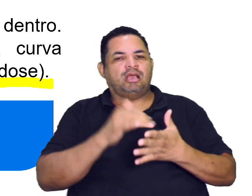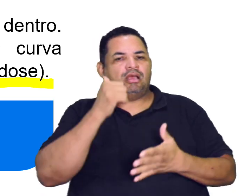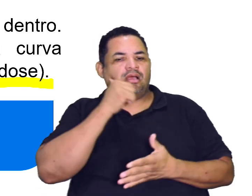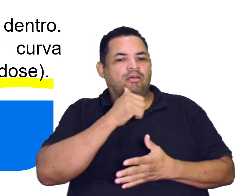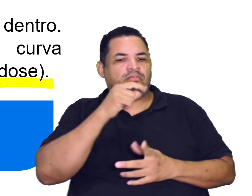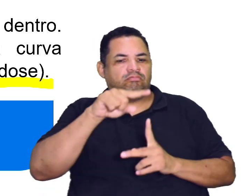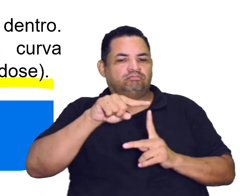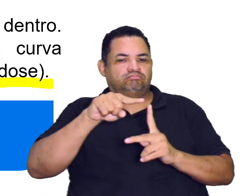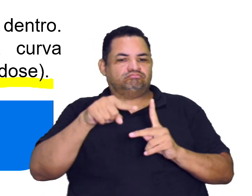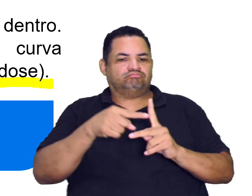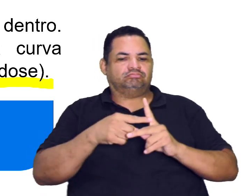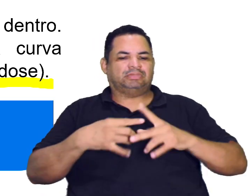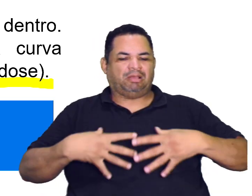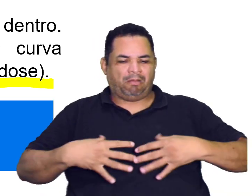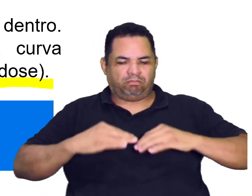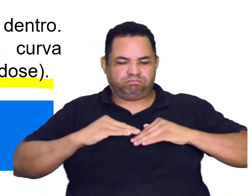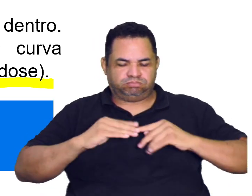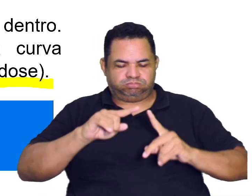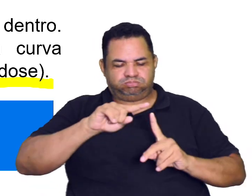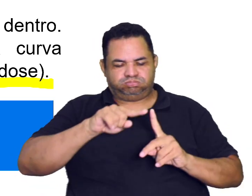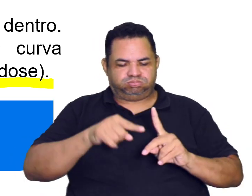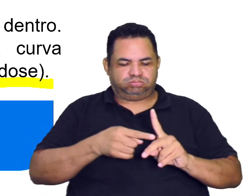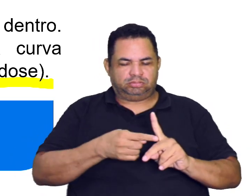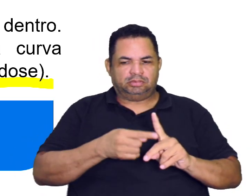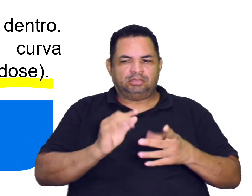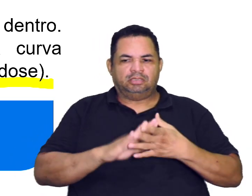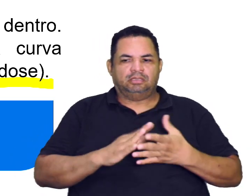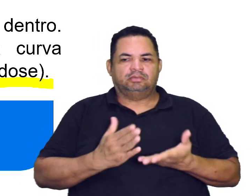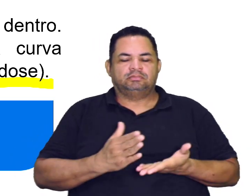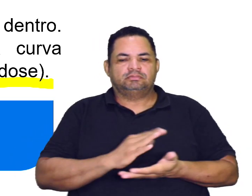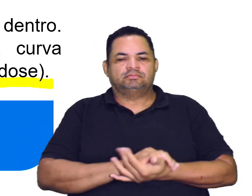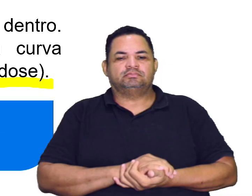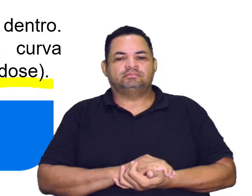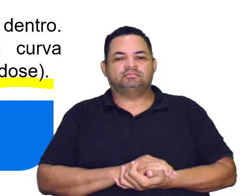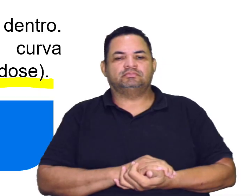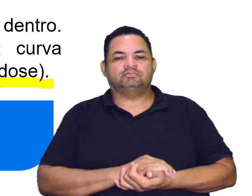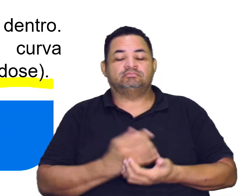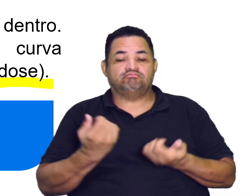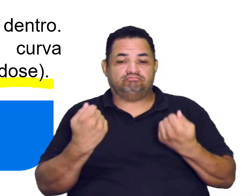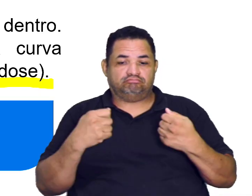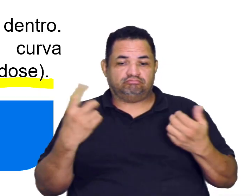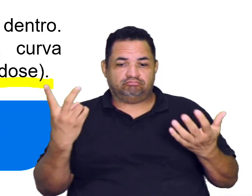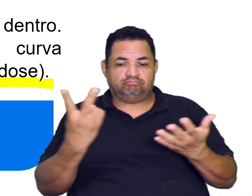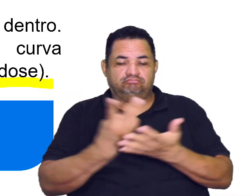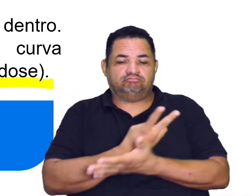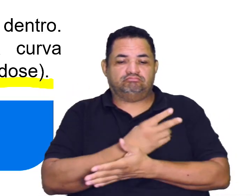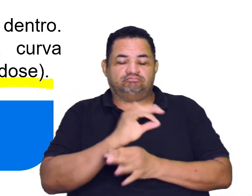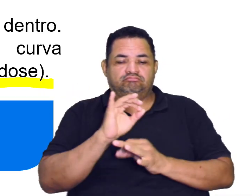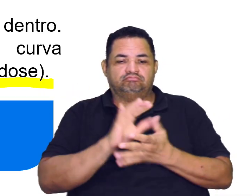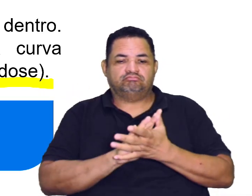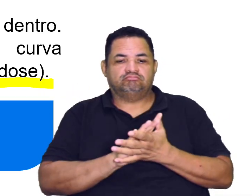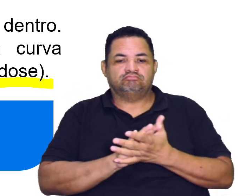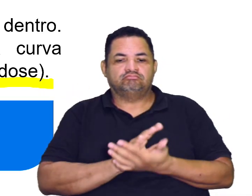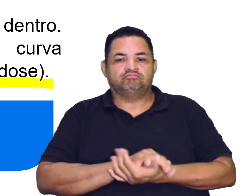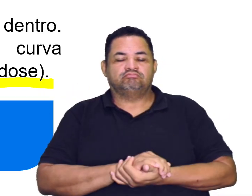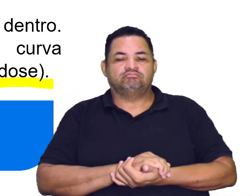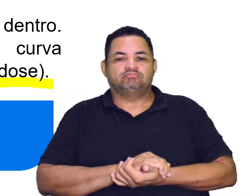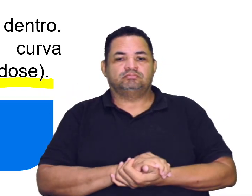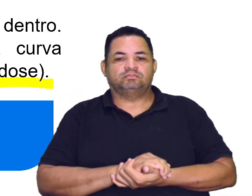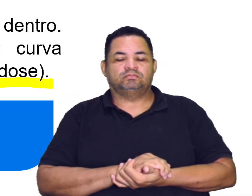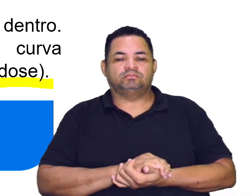grávida carrega um peso a mais, que ela não está ali acostumada, e isso pode ocasionar aí sim,